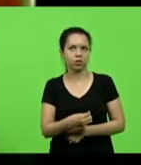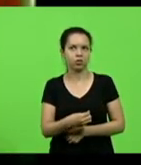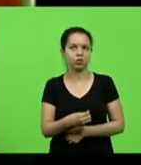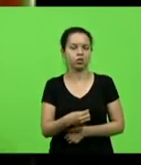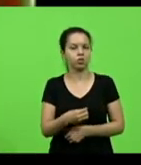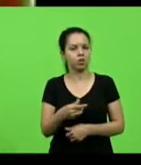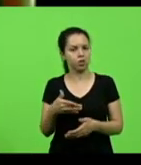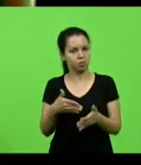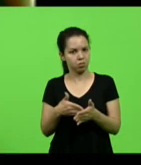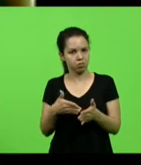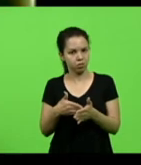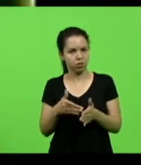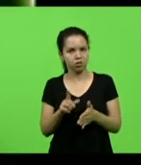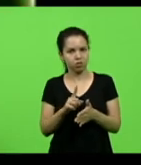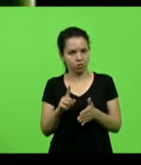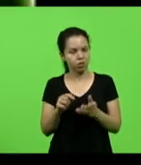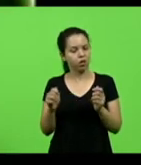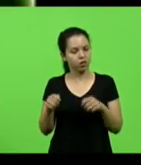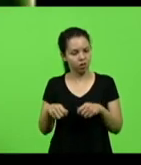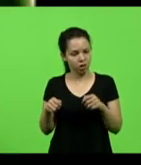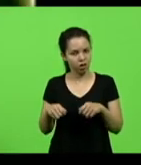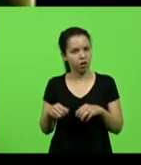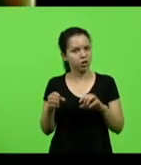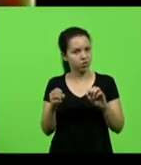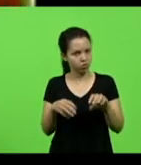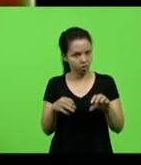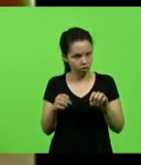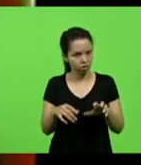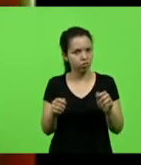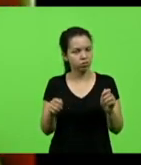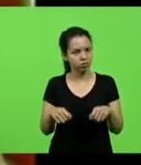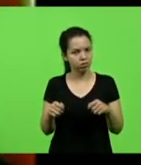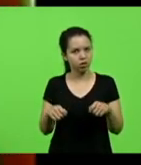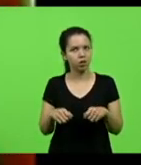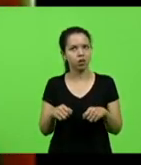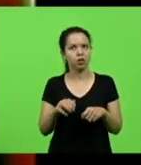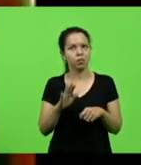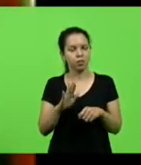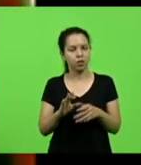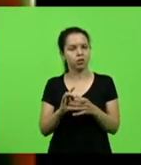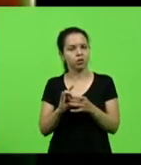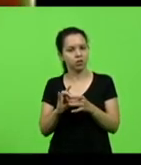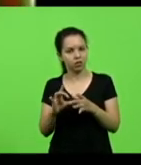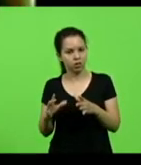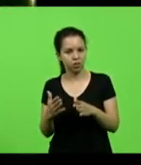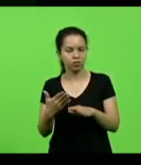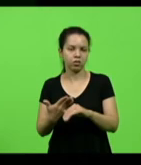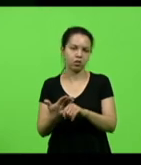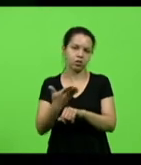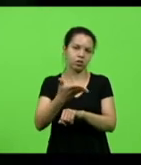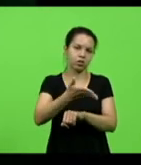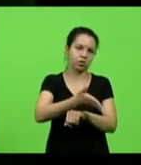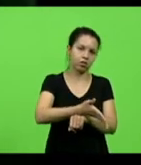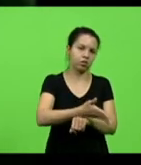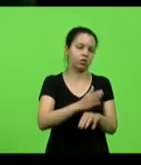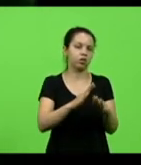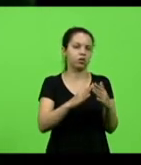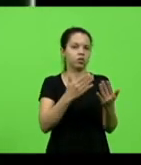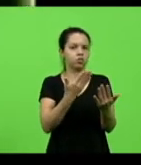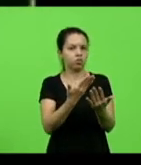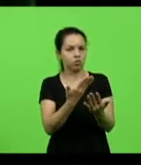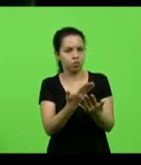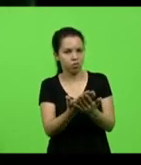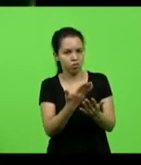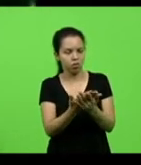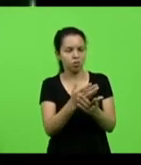impedido de dar a educação que queira dar, mas que deixe aquele filho participar da atividade